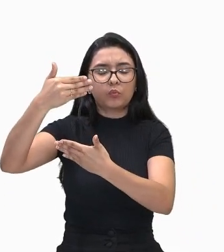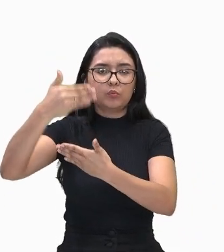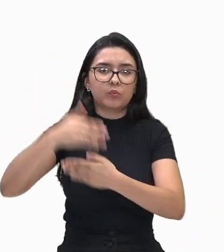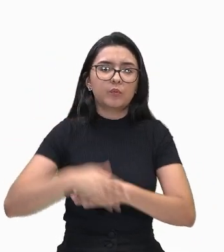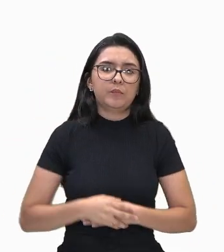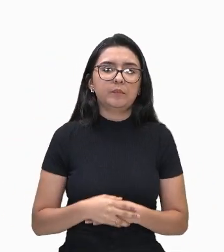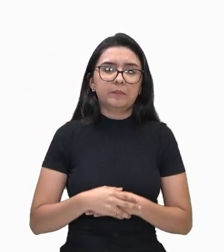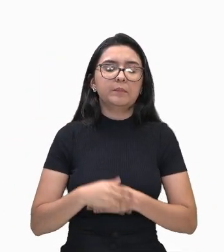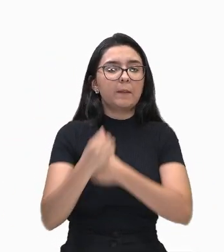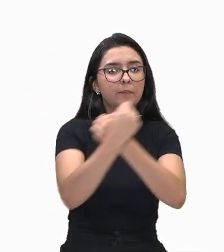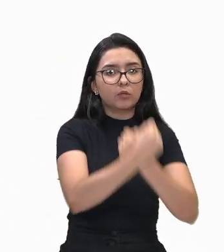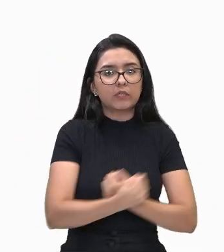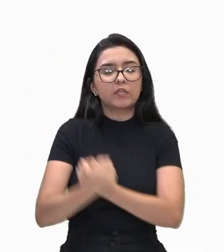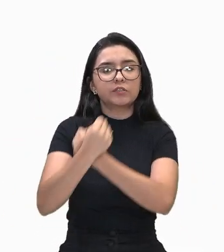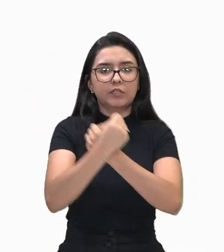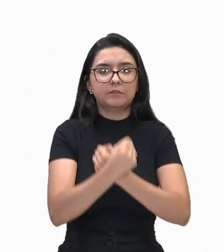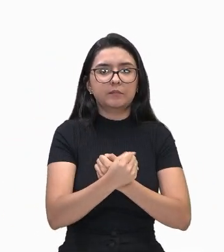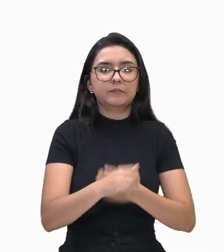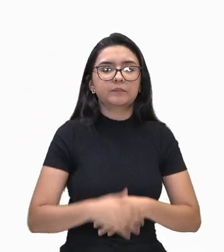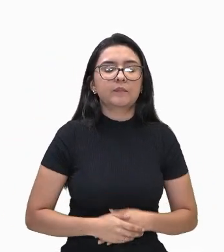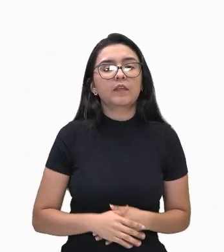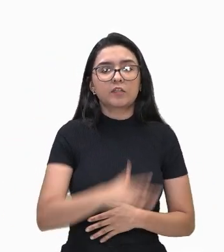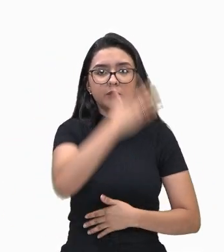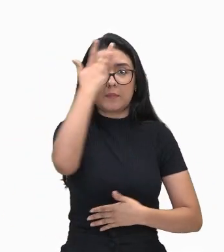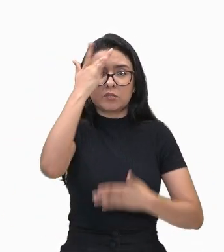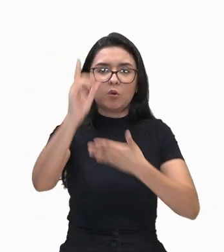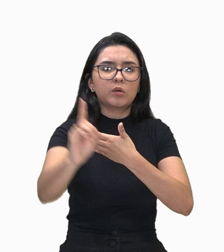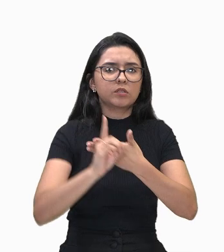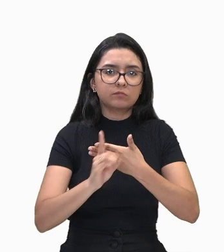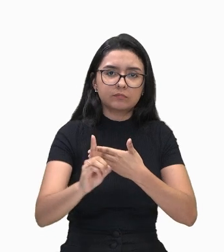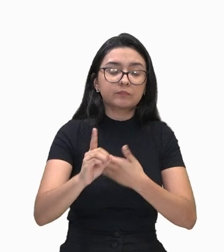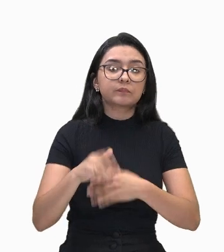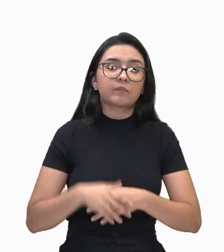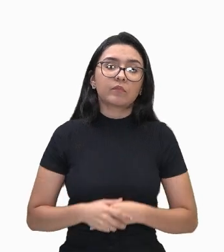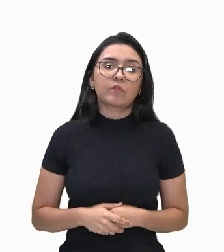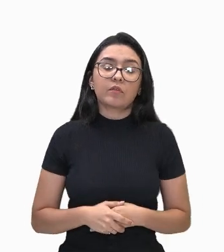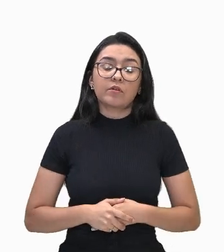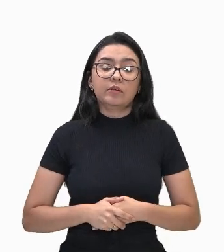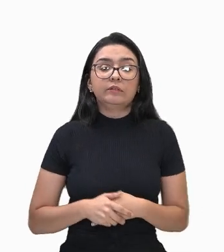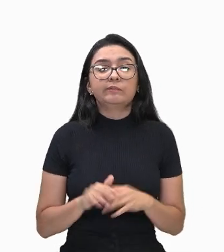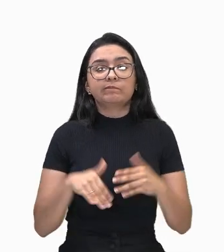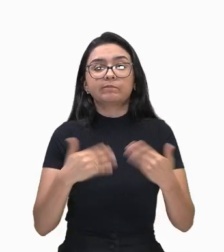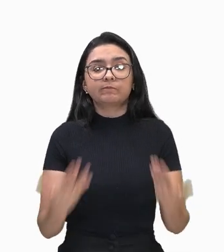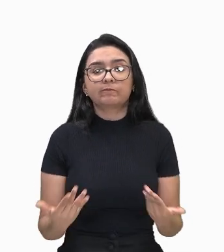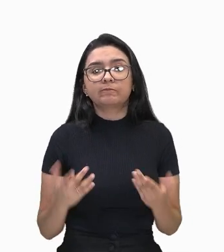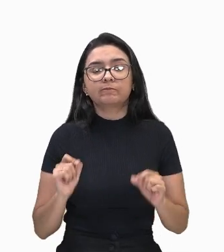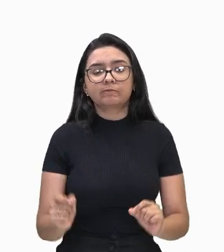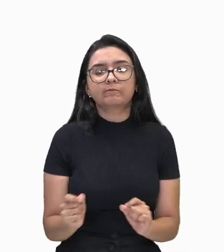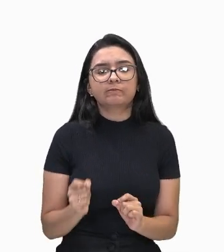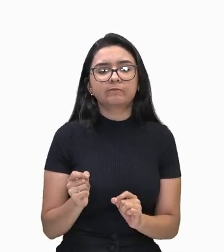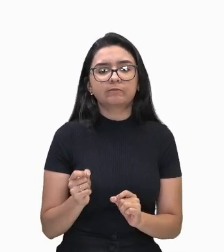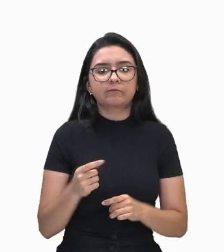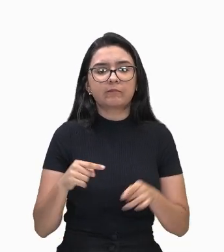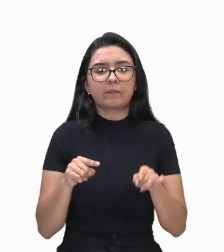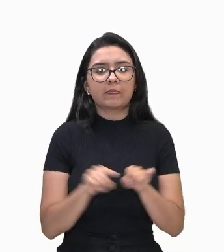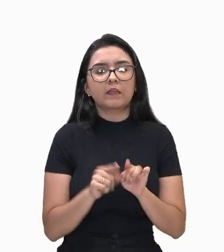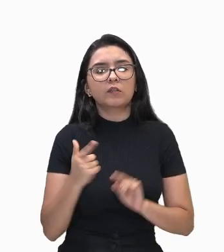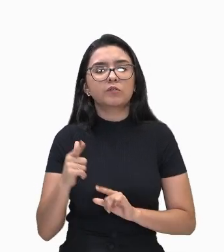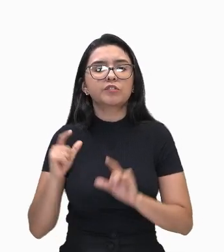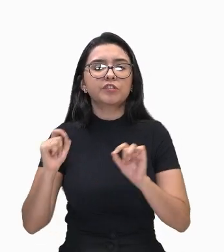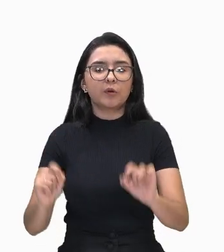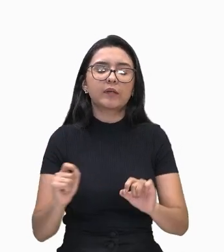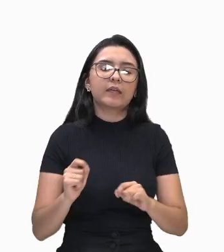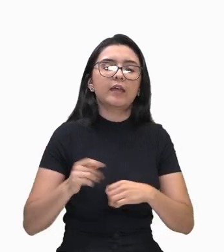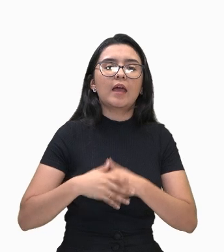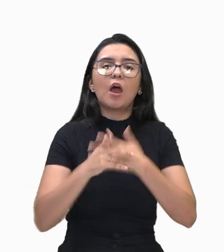para impedir a invasão dos vassalos, né? E não havia autoria de obras artísticas,